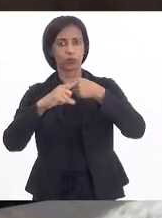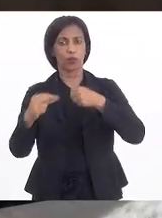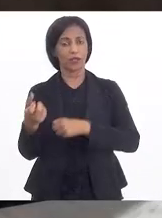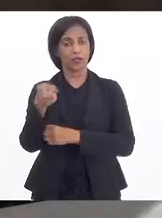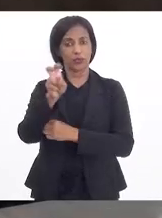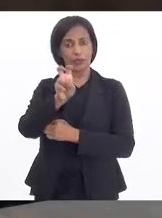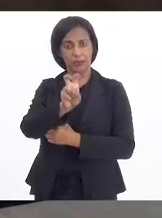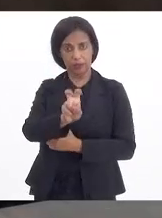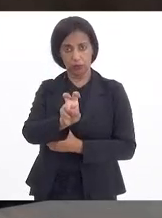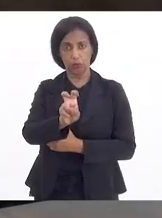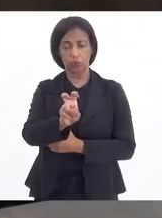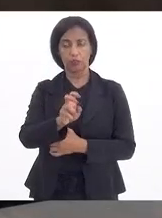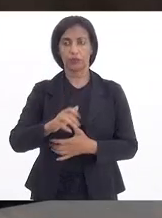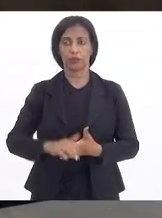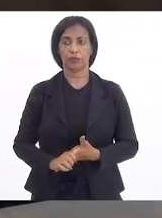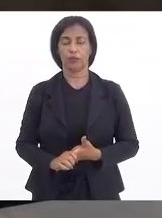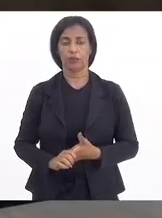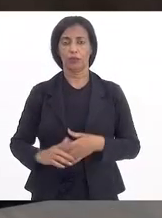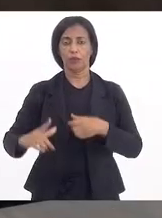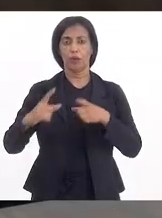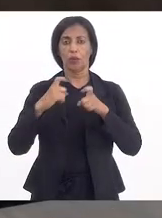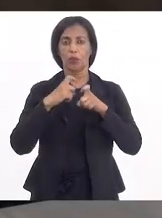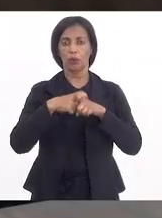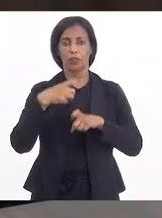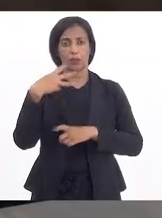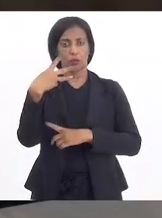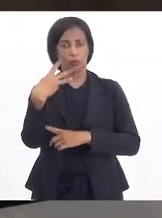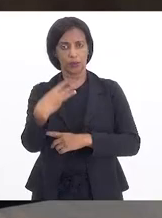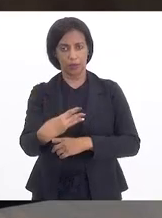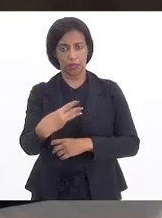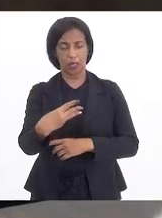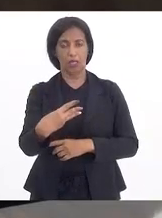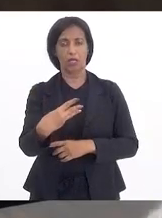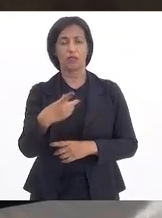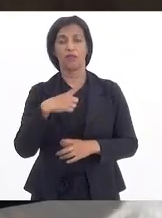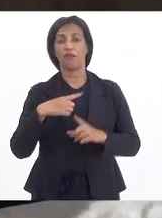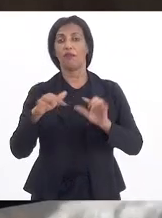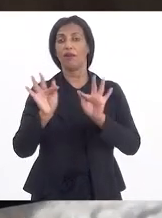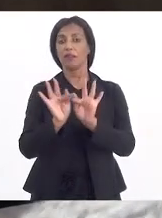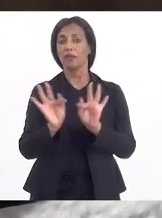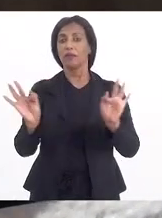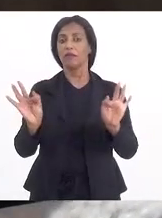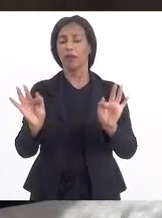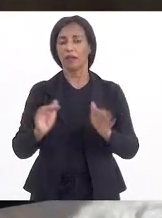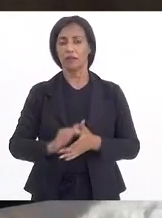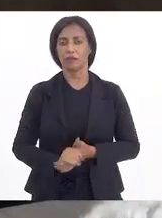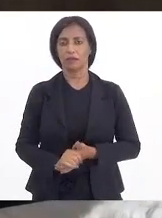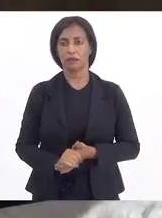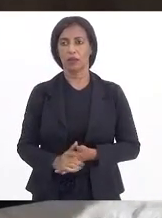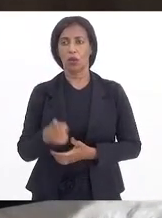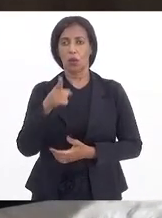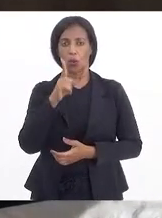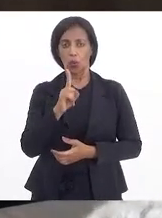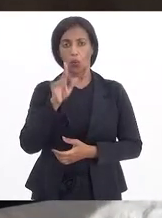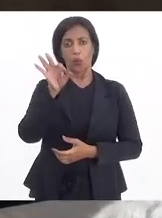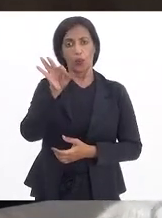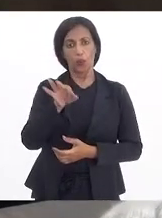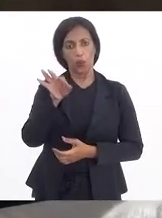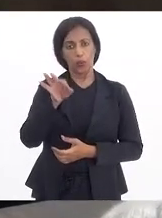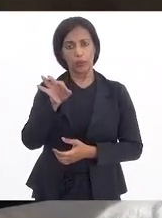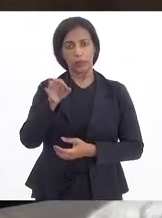artigo 51 inciso 3 do Artigo 5 passa a ter a seguinte redação um por cento